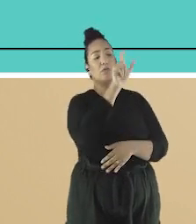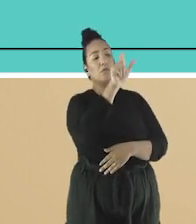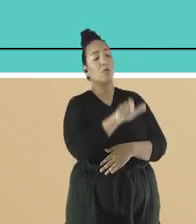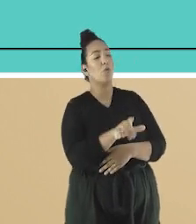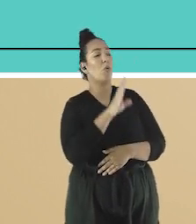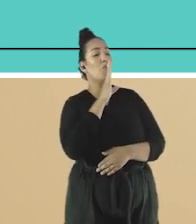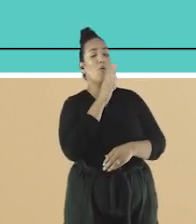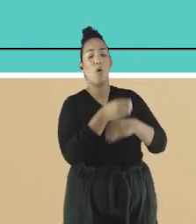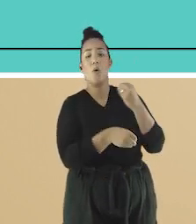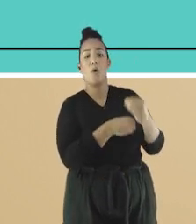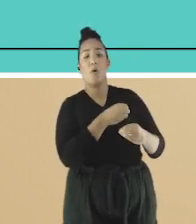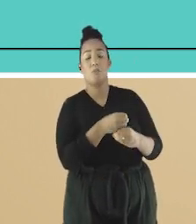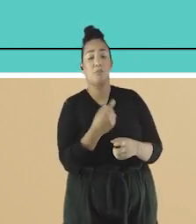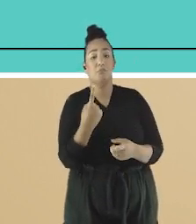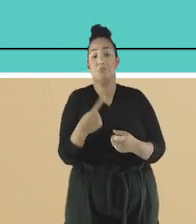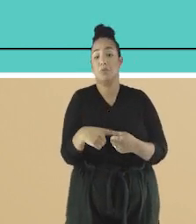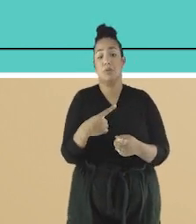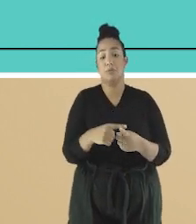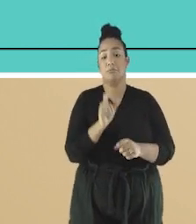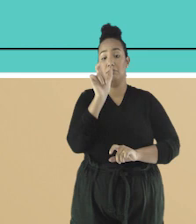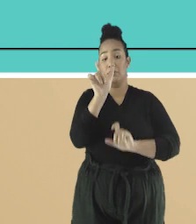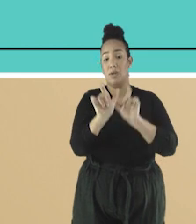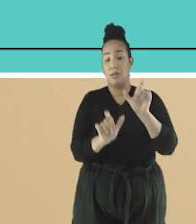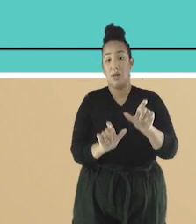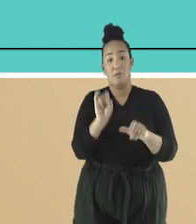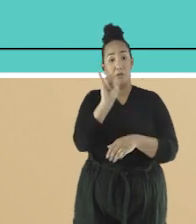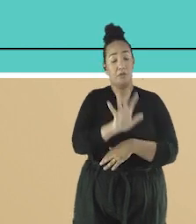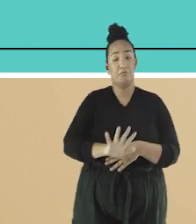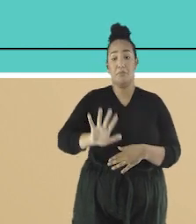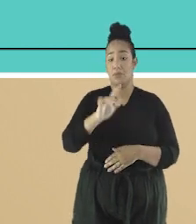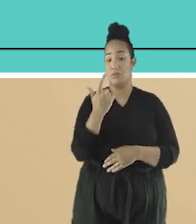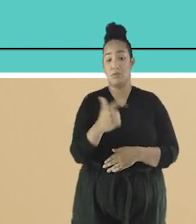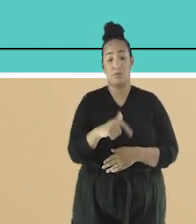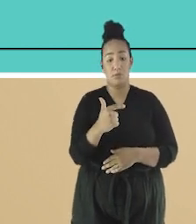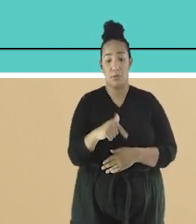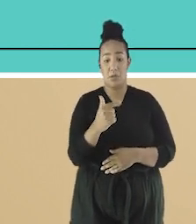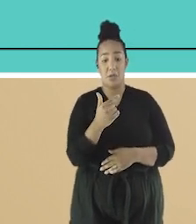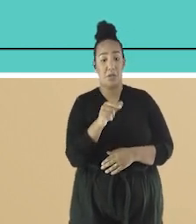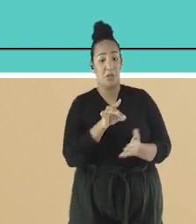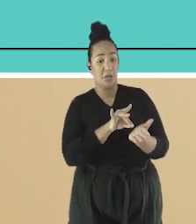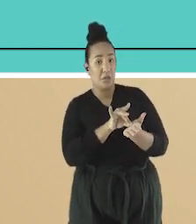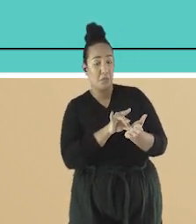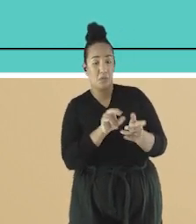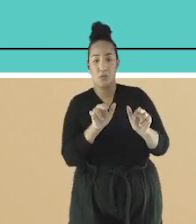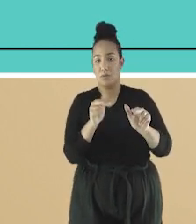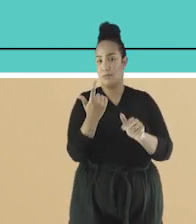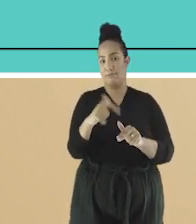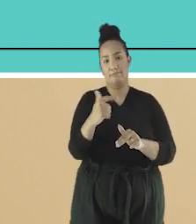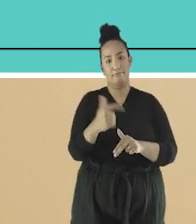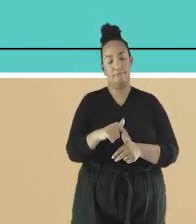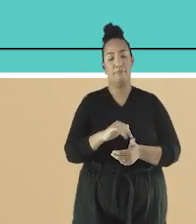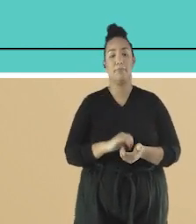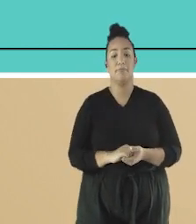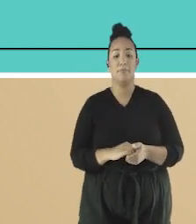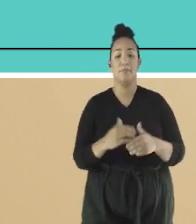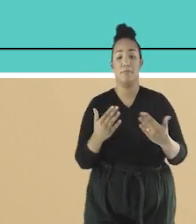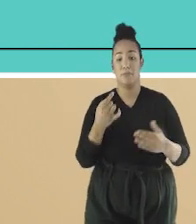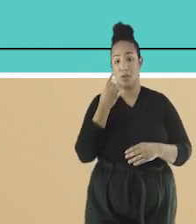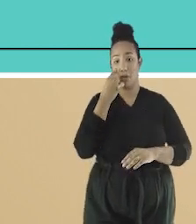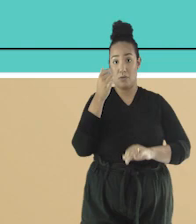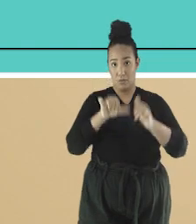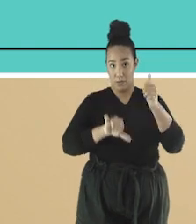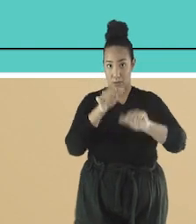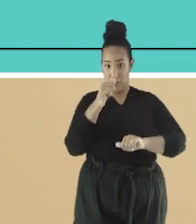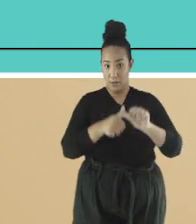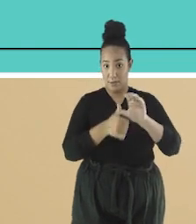perguntarão. Por não ter palavras, por não ter imagens, nenhum inimigo e nenhum irmão. Vamos analisar de